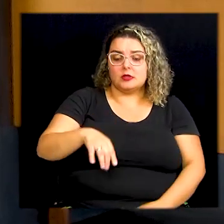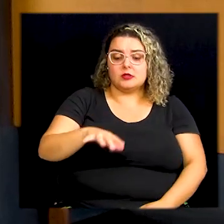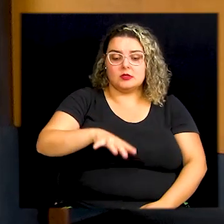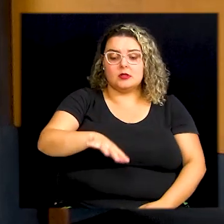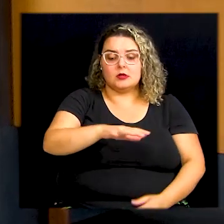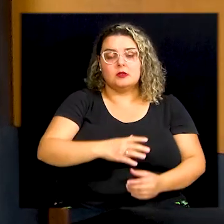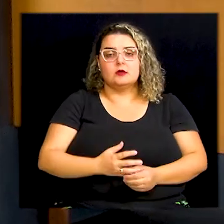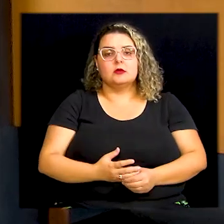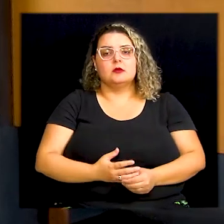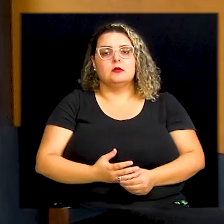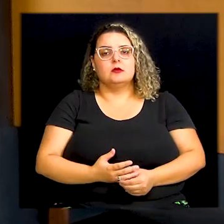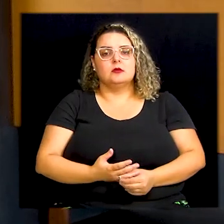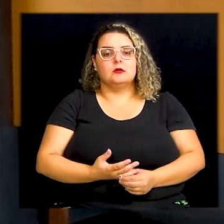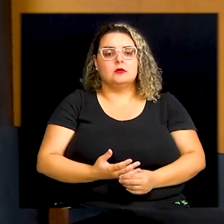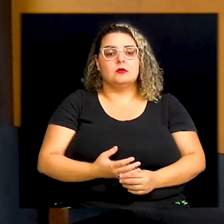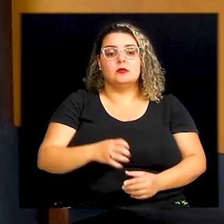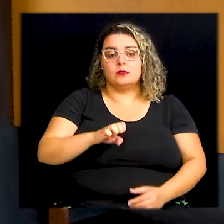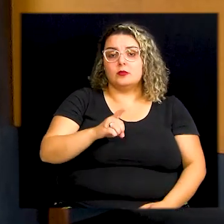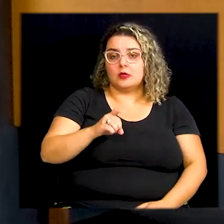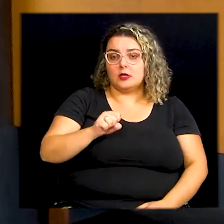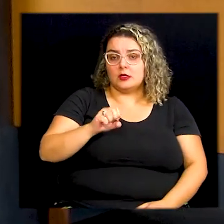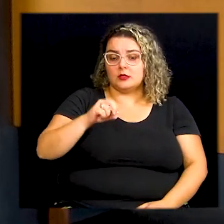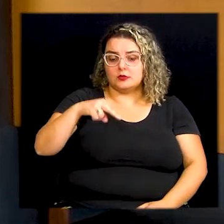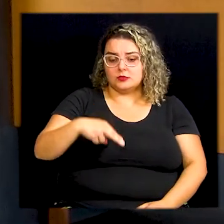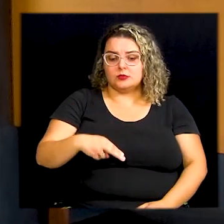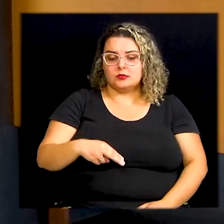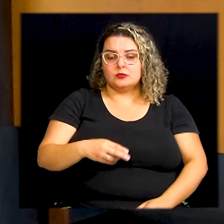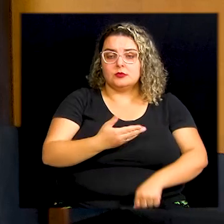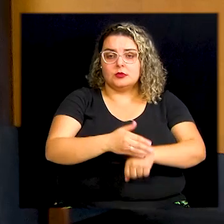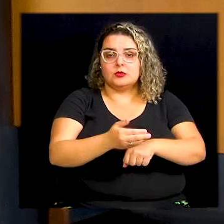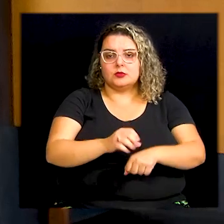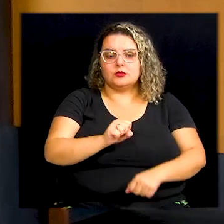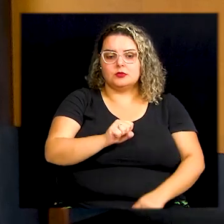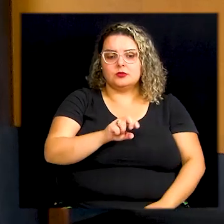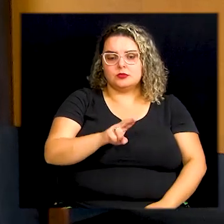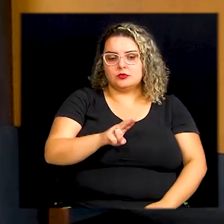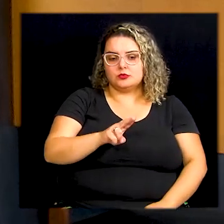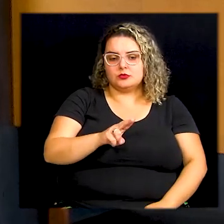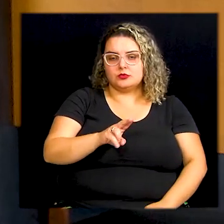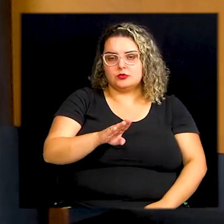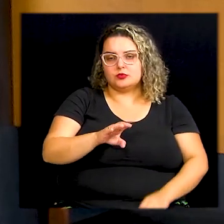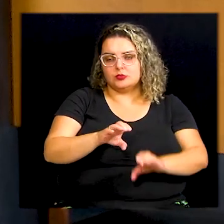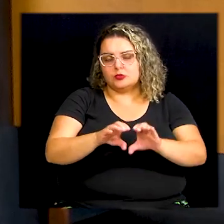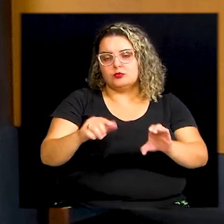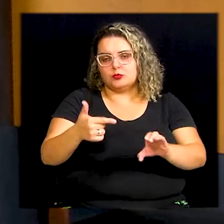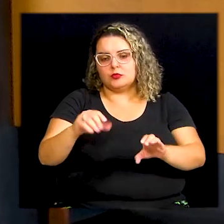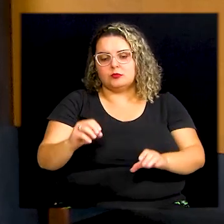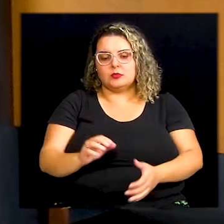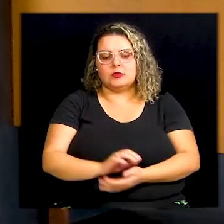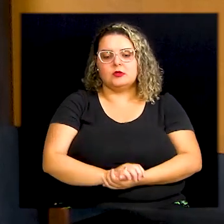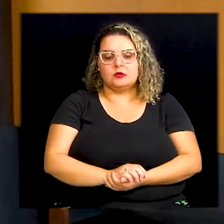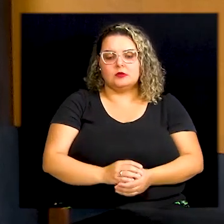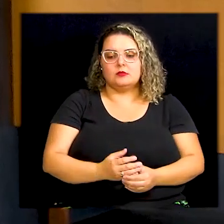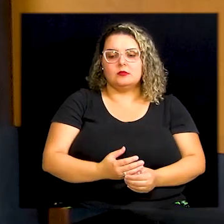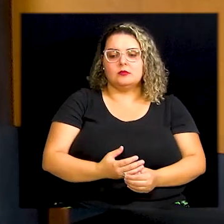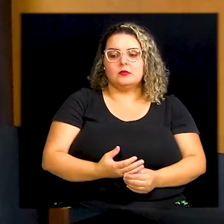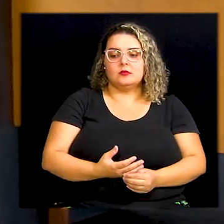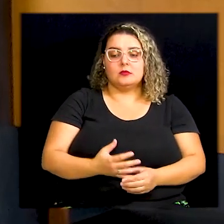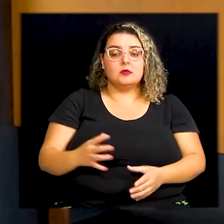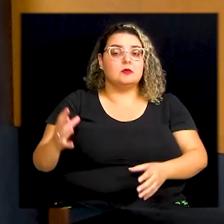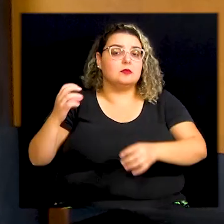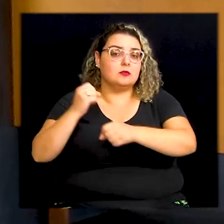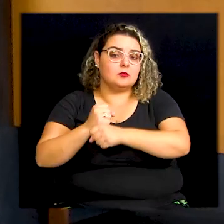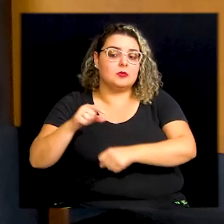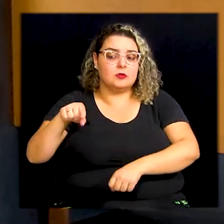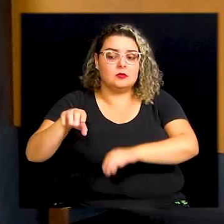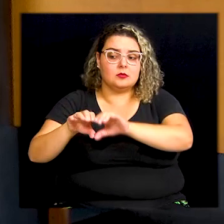Aí o treinador do Sub-20, o Edson, chegou em mim e mais 2 meninos, falou que a gente ia completar o elenco do profissional